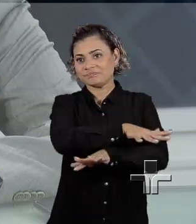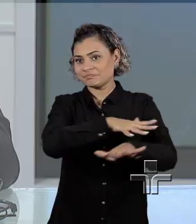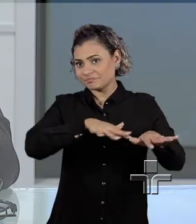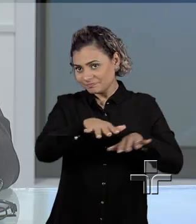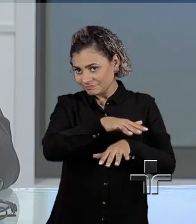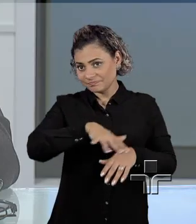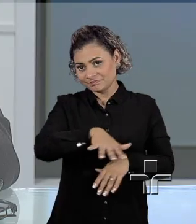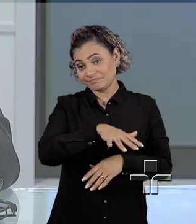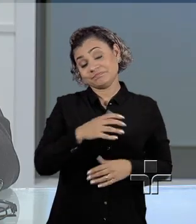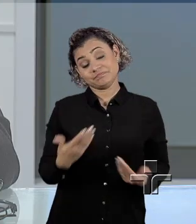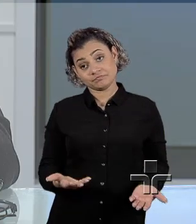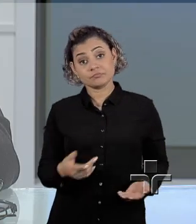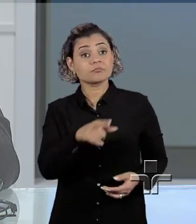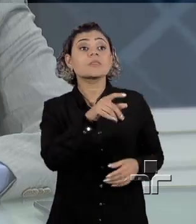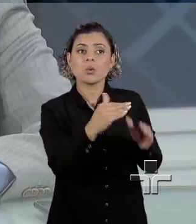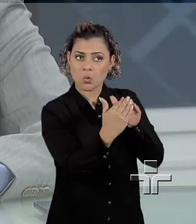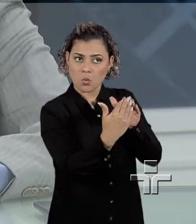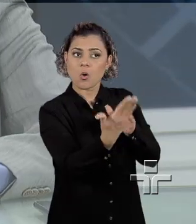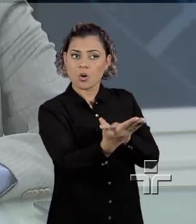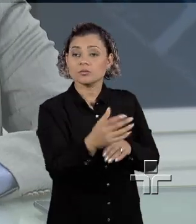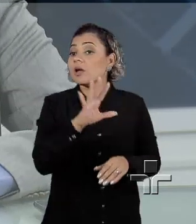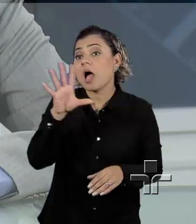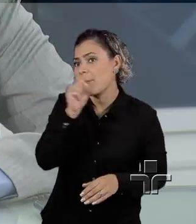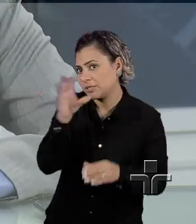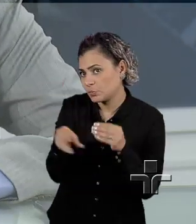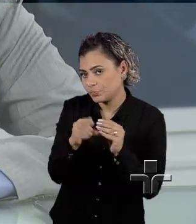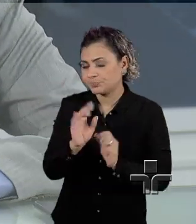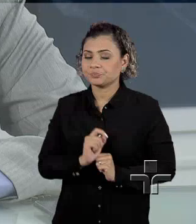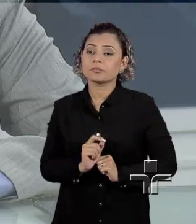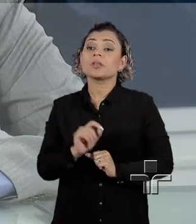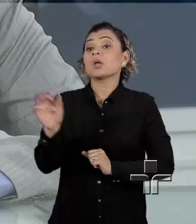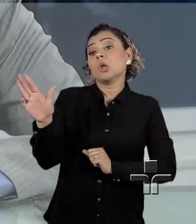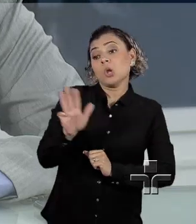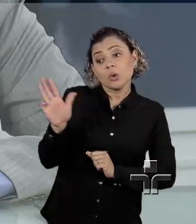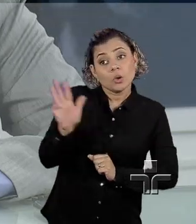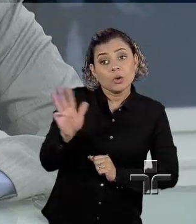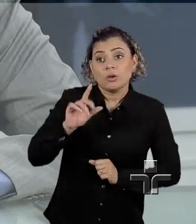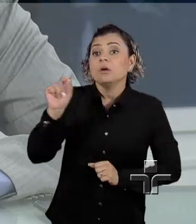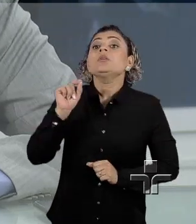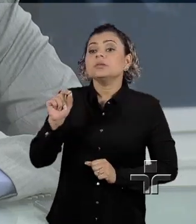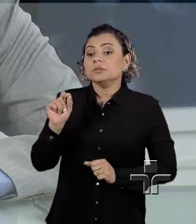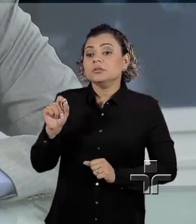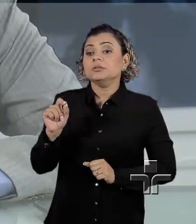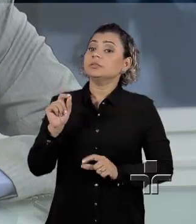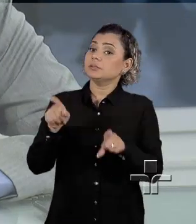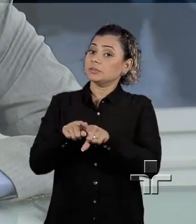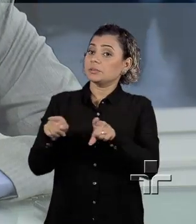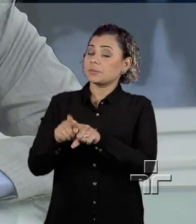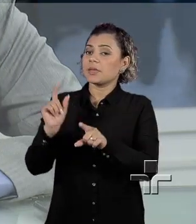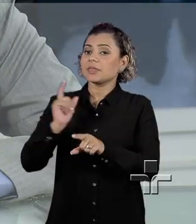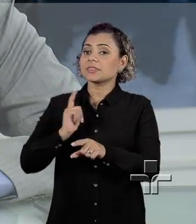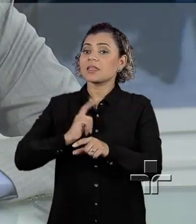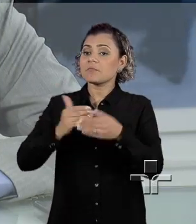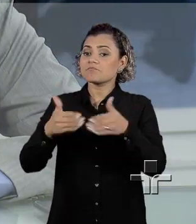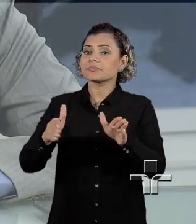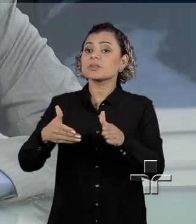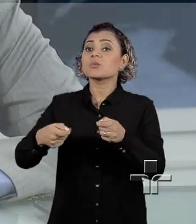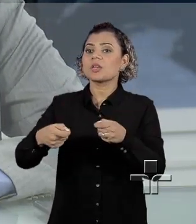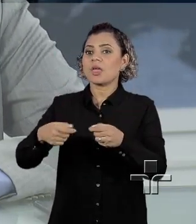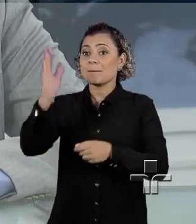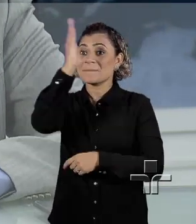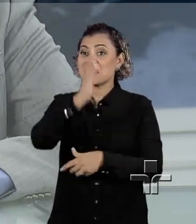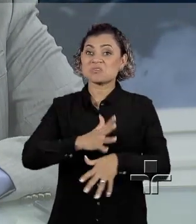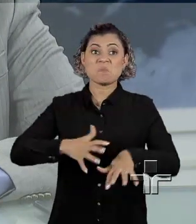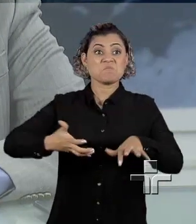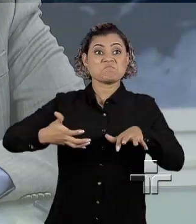com você. Muito bem, então, só para terminar. Então, veja bem, o Lula. E, evidentemente, isso abre o discurso abolicionista no país,